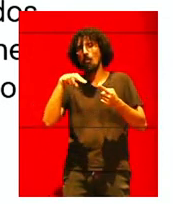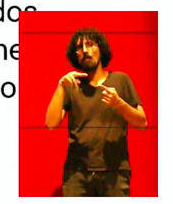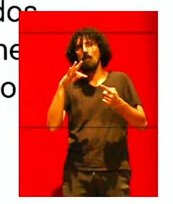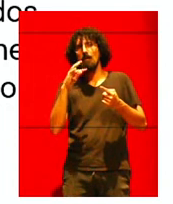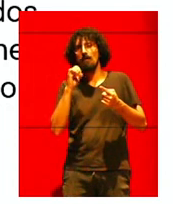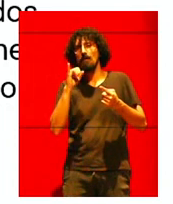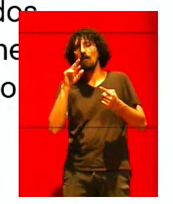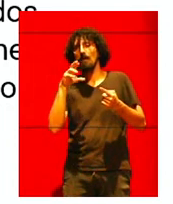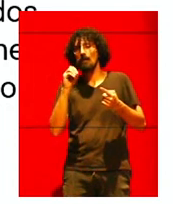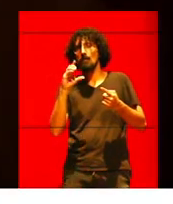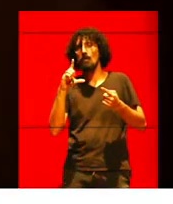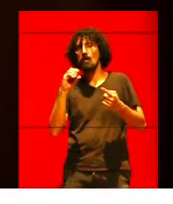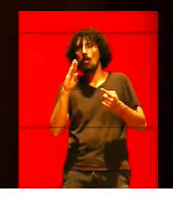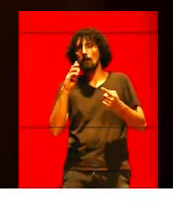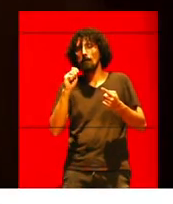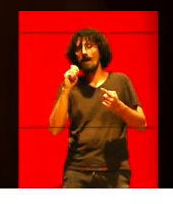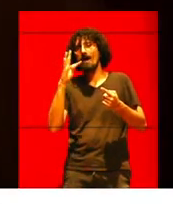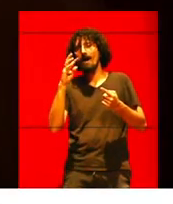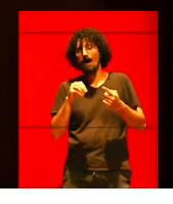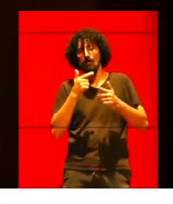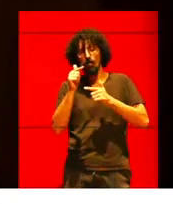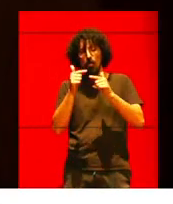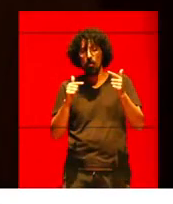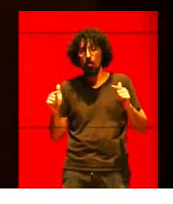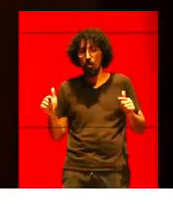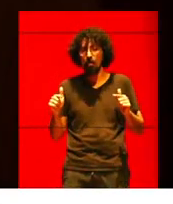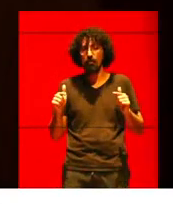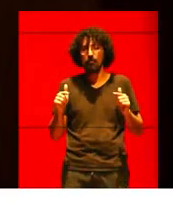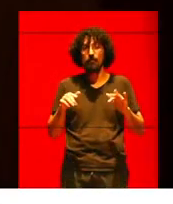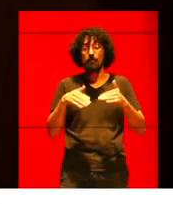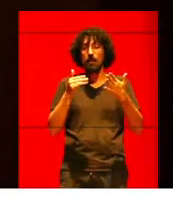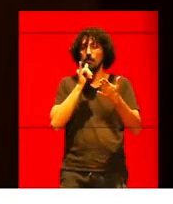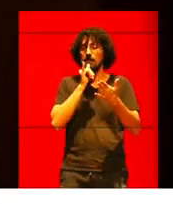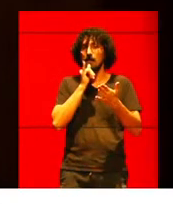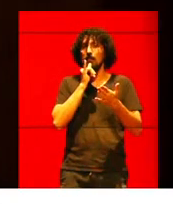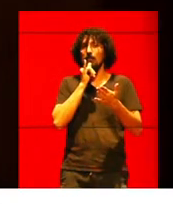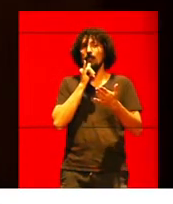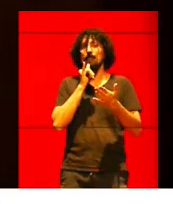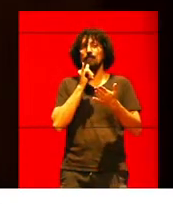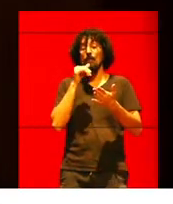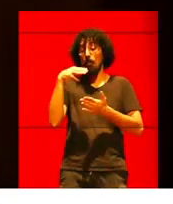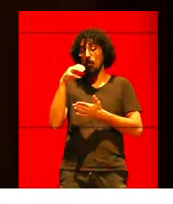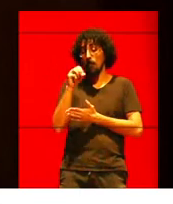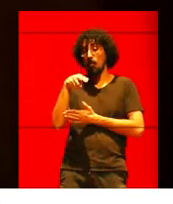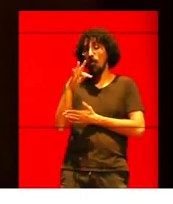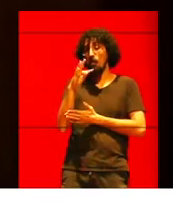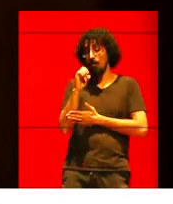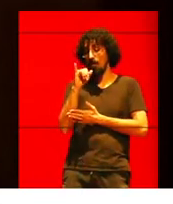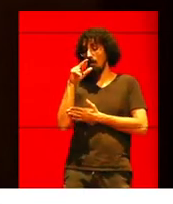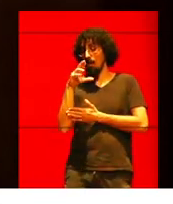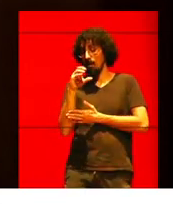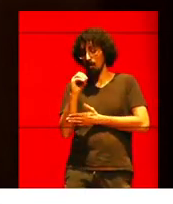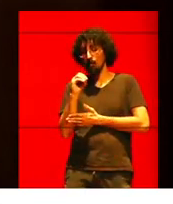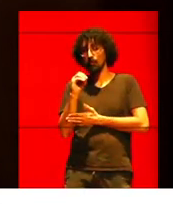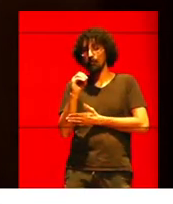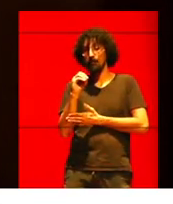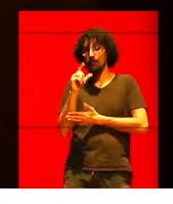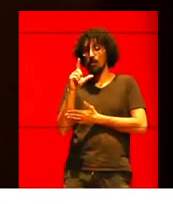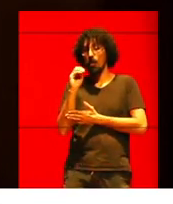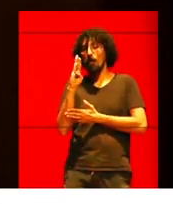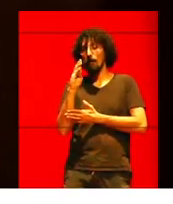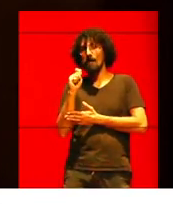Não tem. Aventuras de Pedrinho, Relações de Narizinho, Rabicó e o Saci Pererê. Formam um sítio.